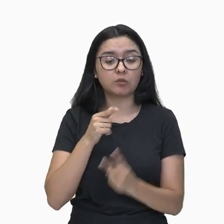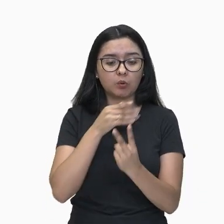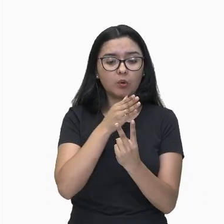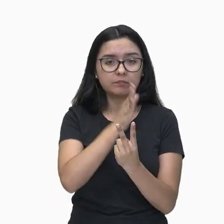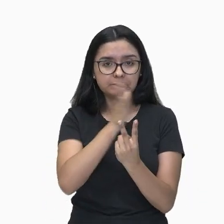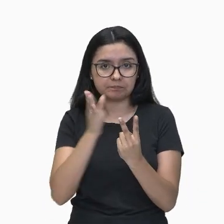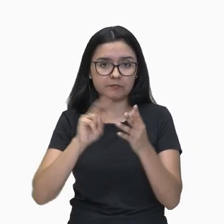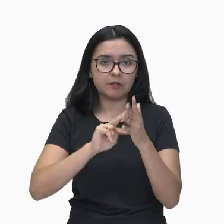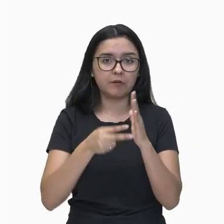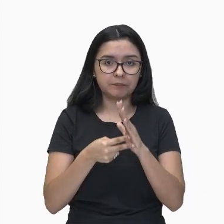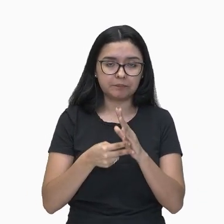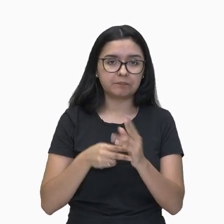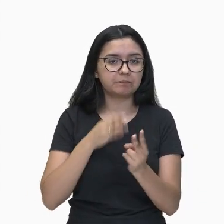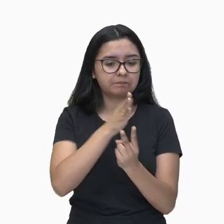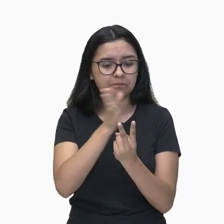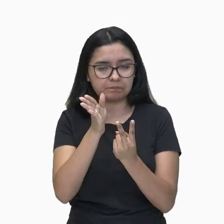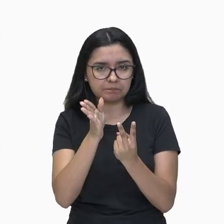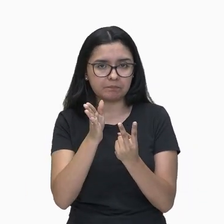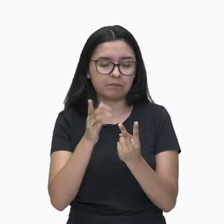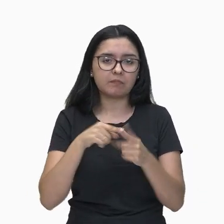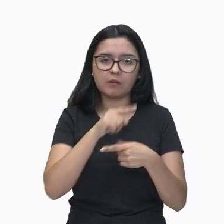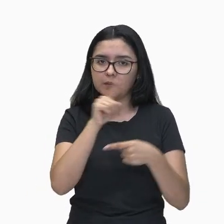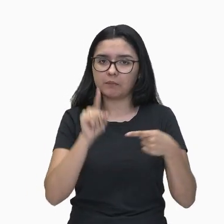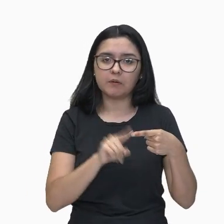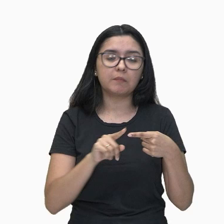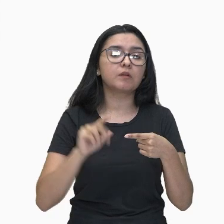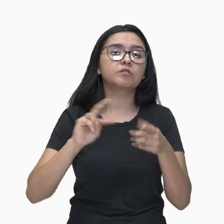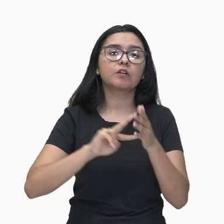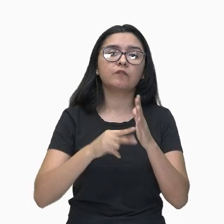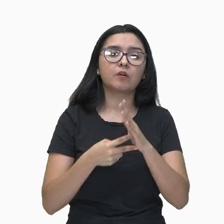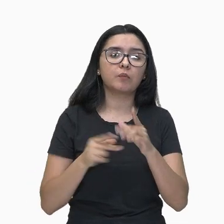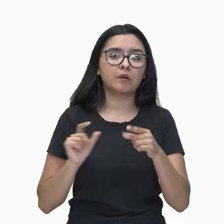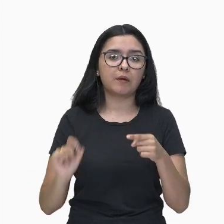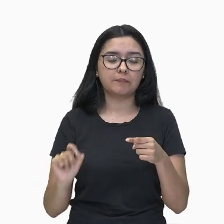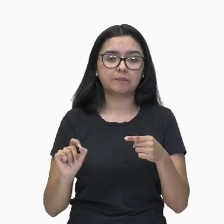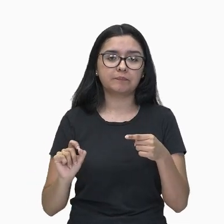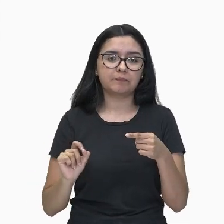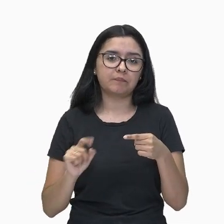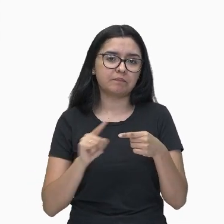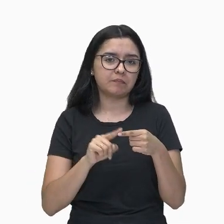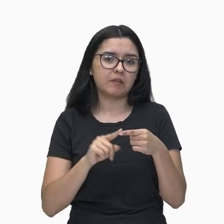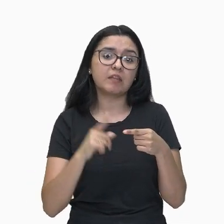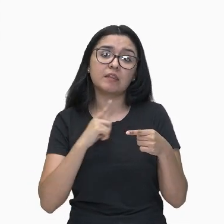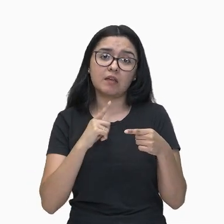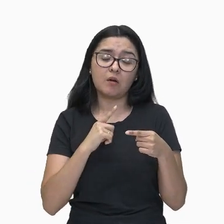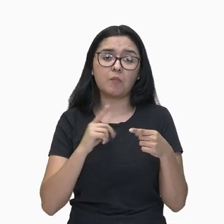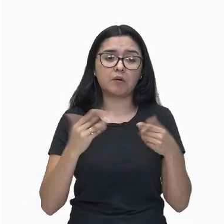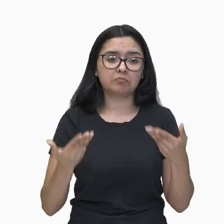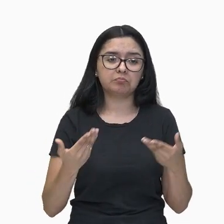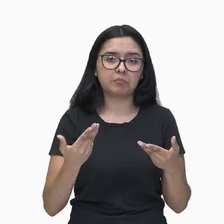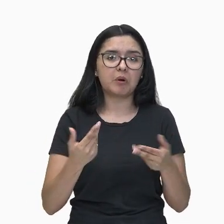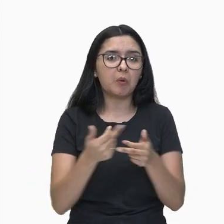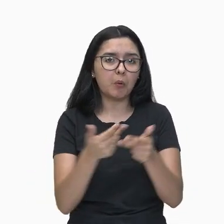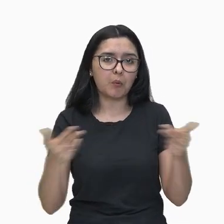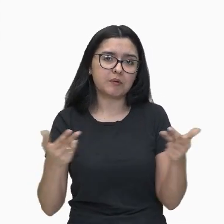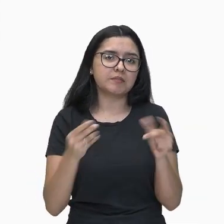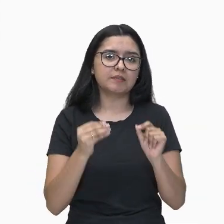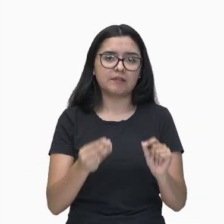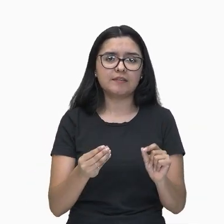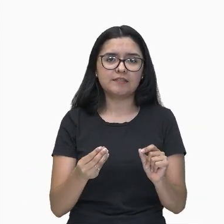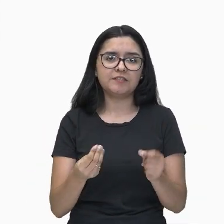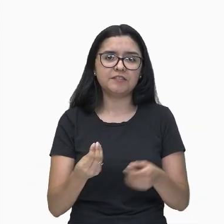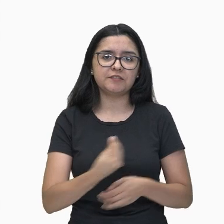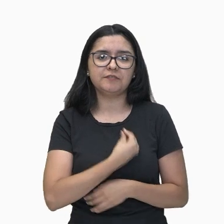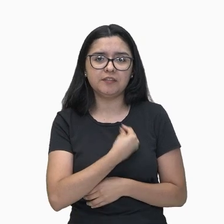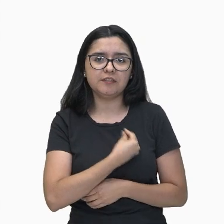esse é. Primeiro, ele significa que algo existe. Então, ele está aqui no